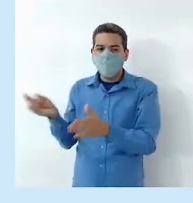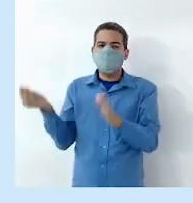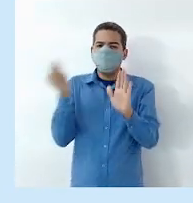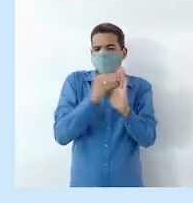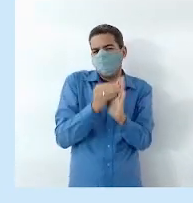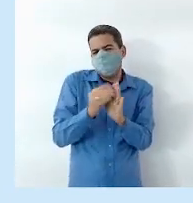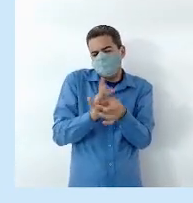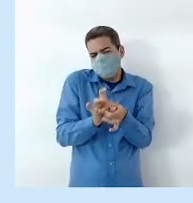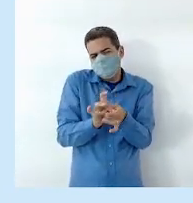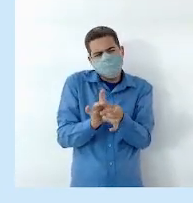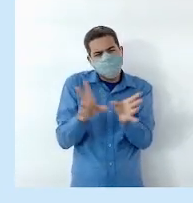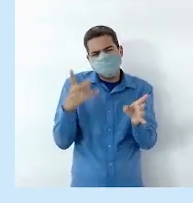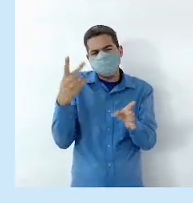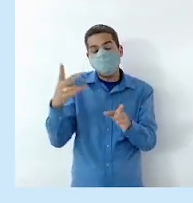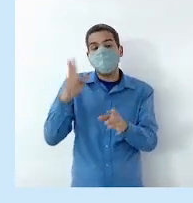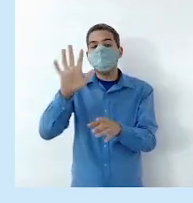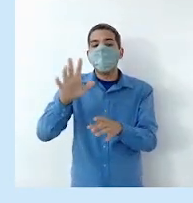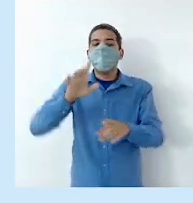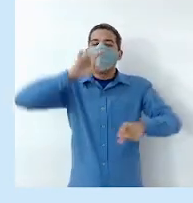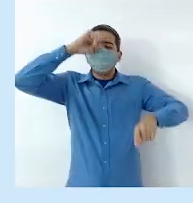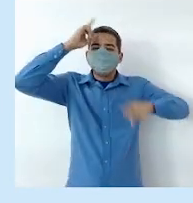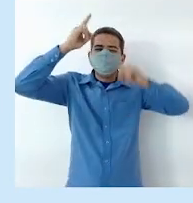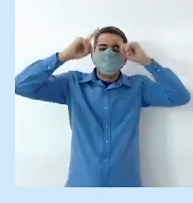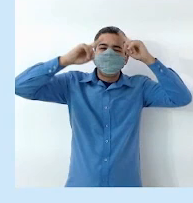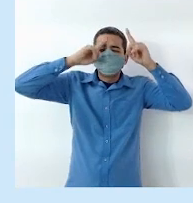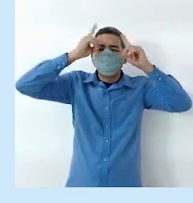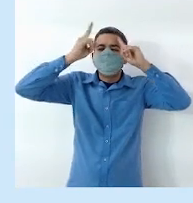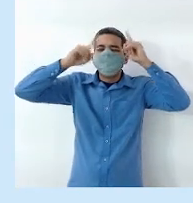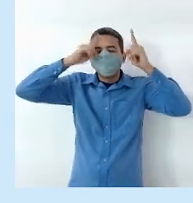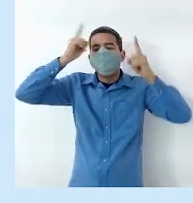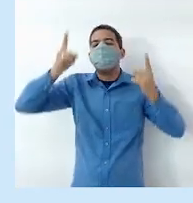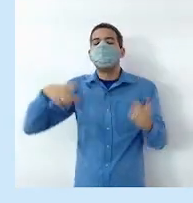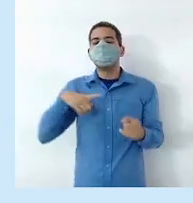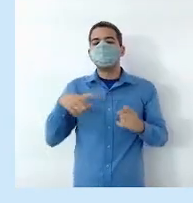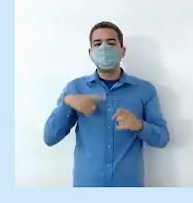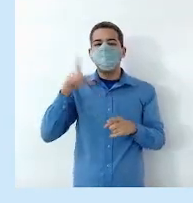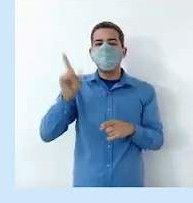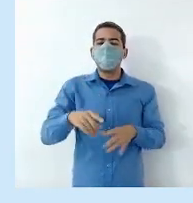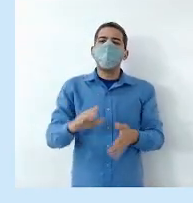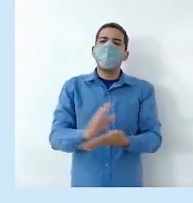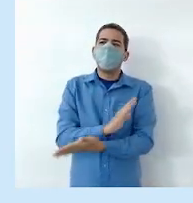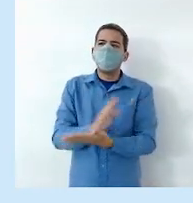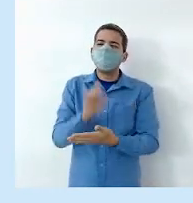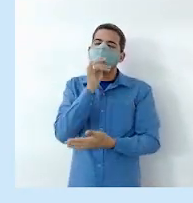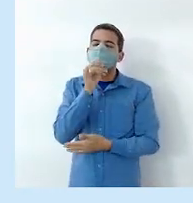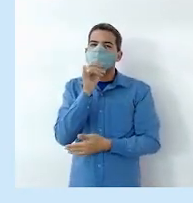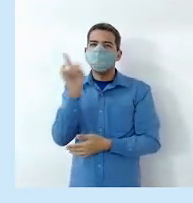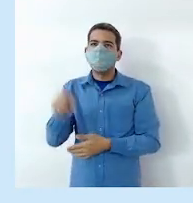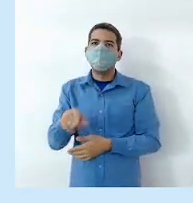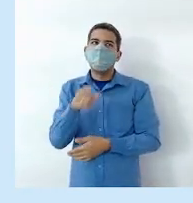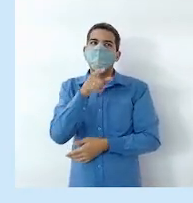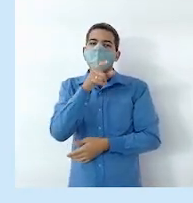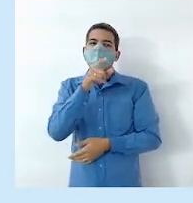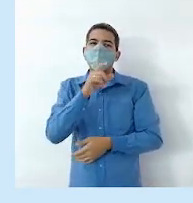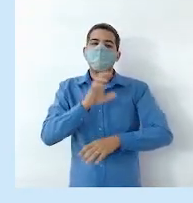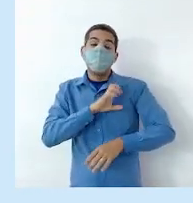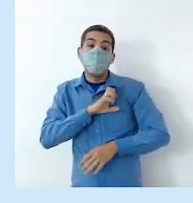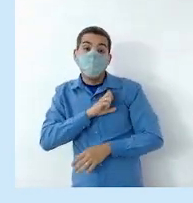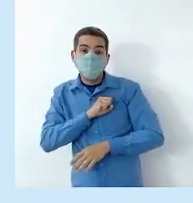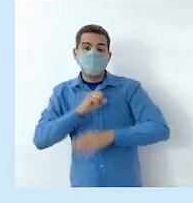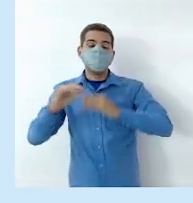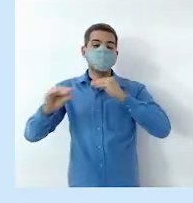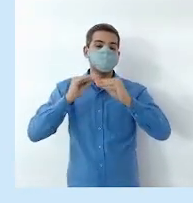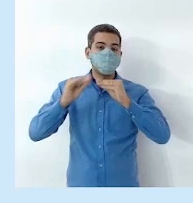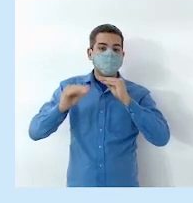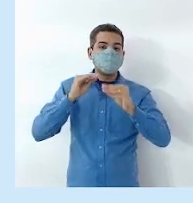texto ficcional. E alguns exemplos de textos narrativos são os romances, as novelas, os contos, as crônicas,